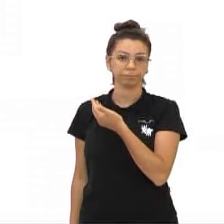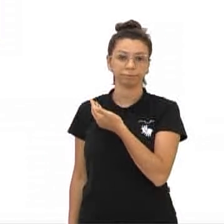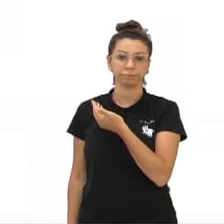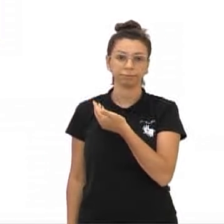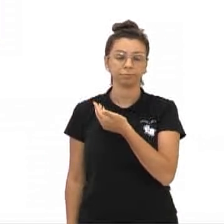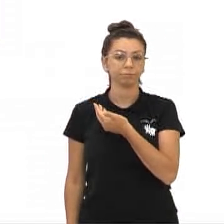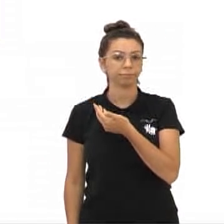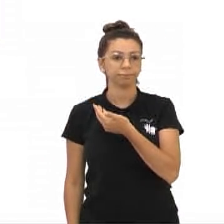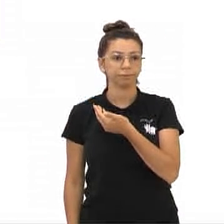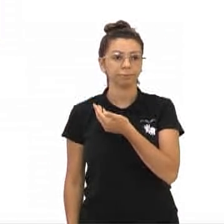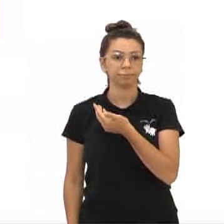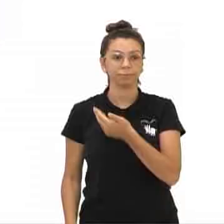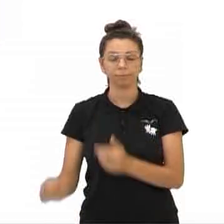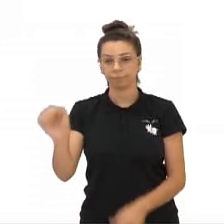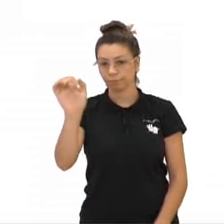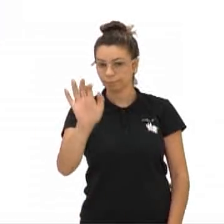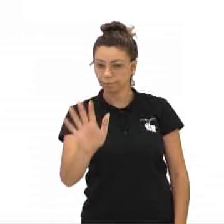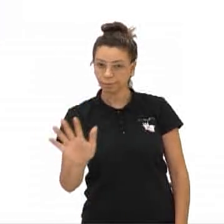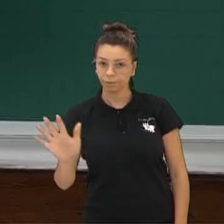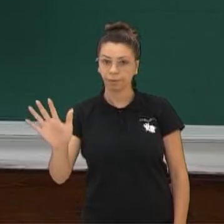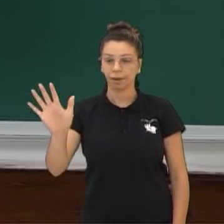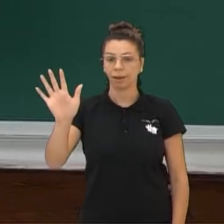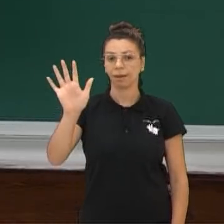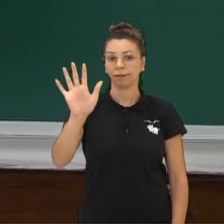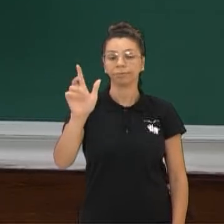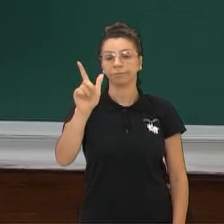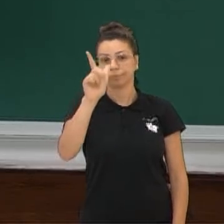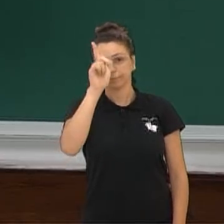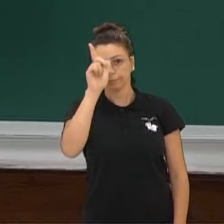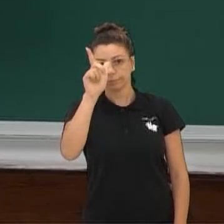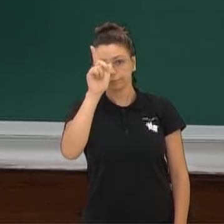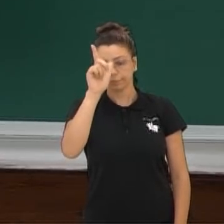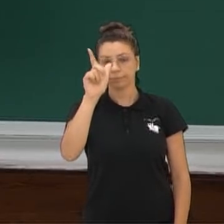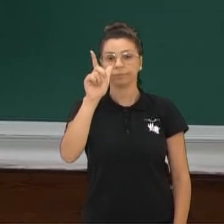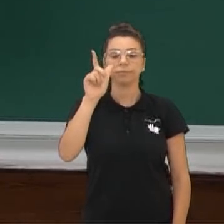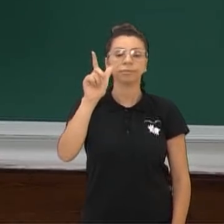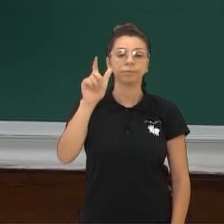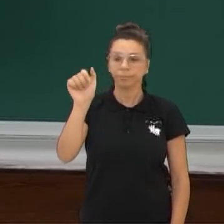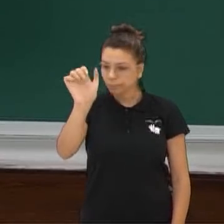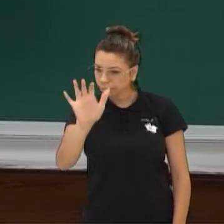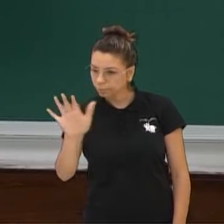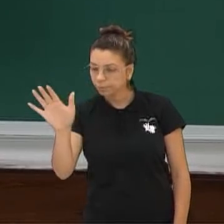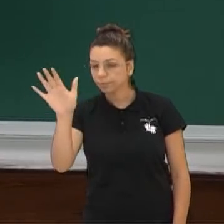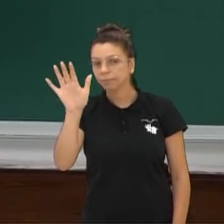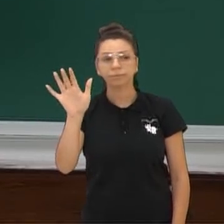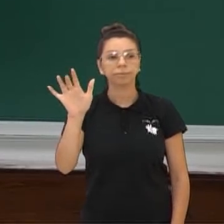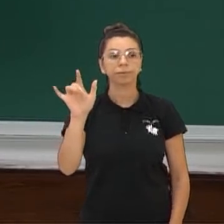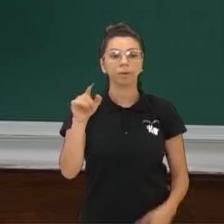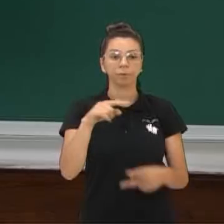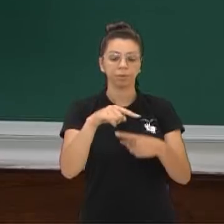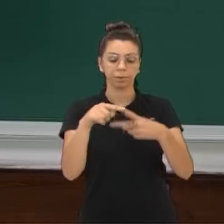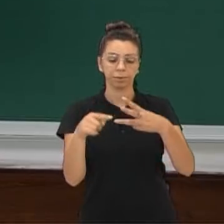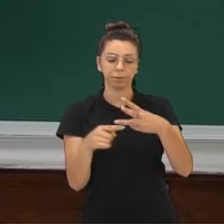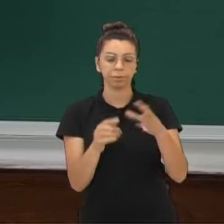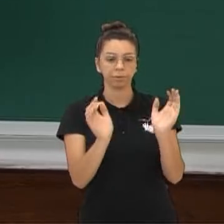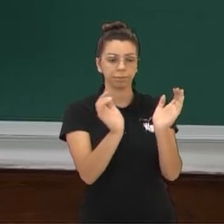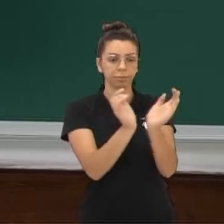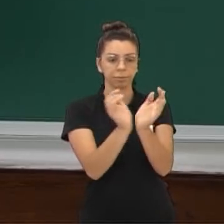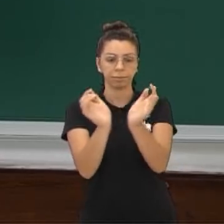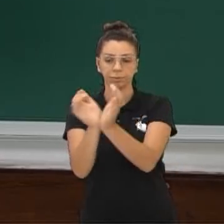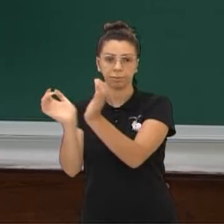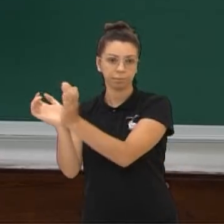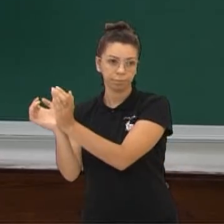ó, essa área que é a Alemanha, Germany, e nós temos ali três tribos. Os